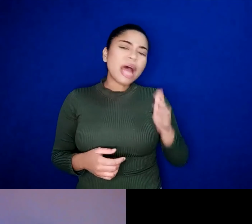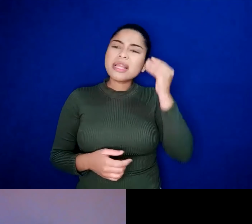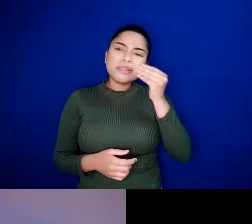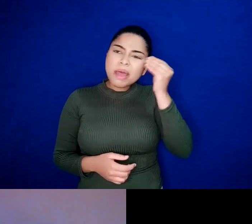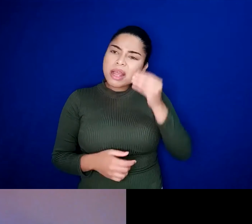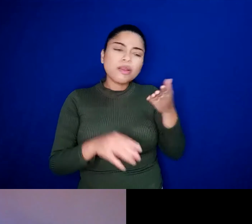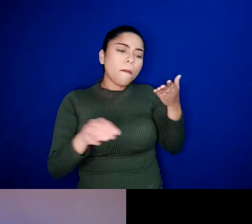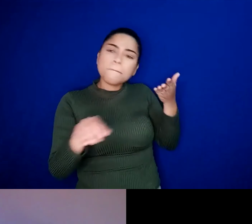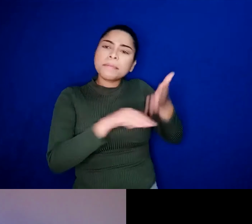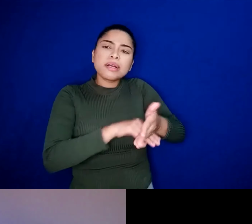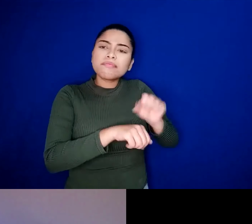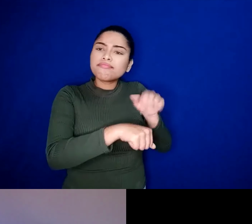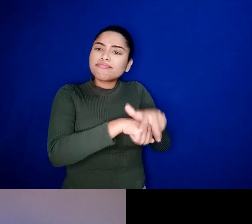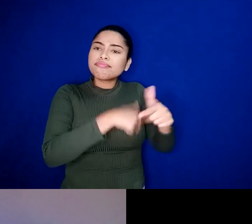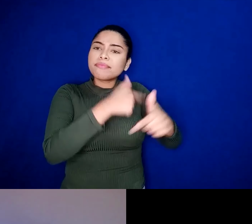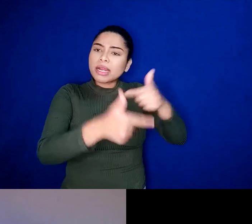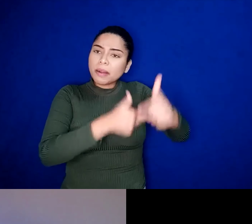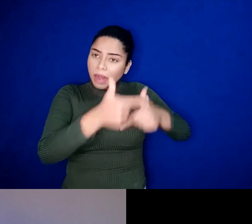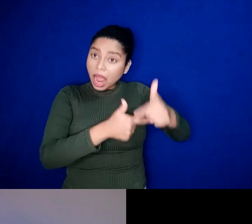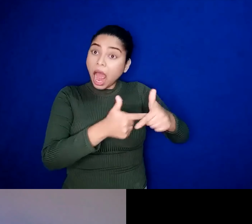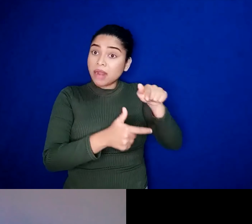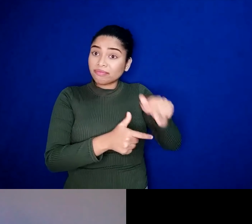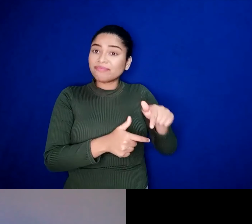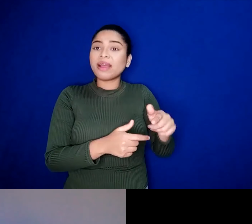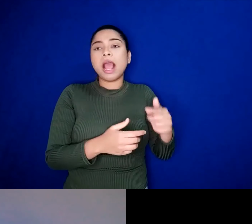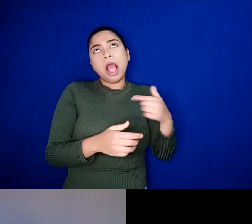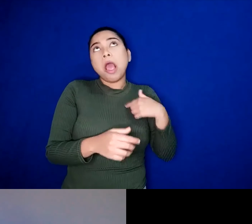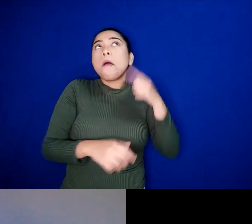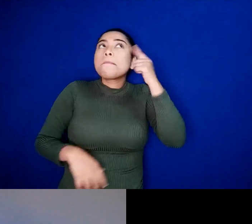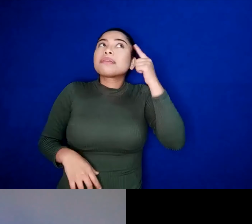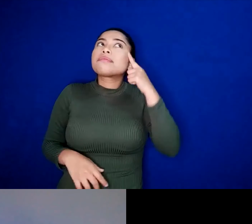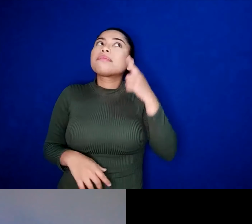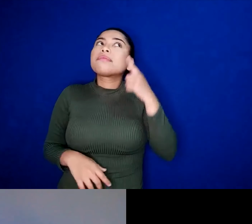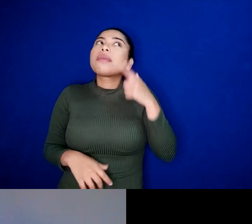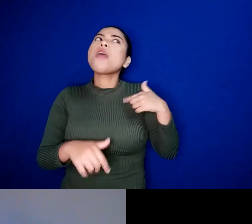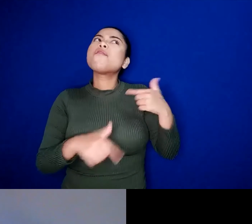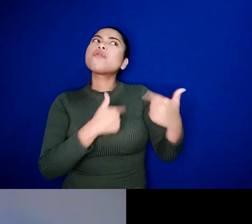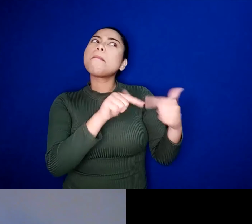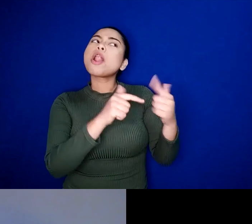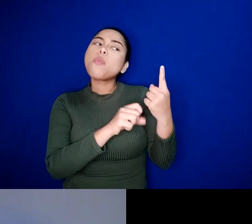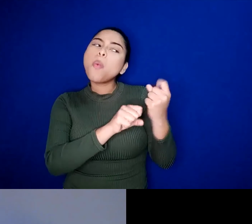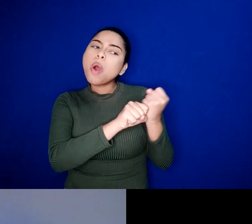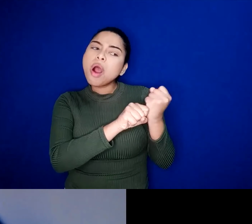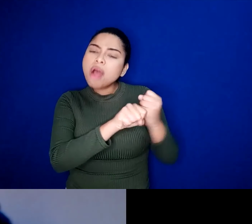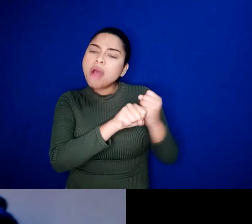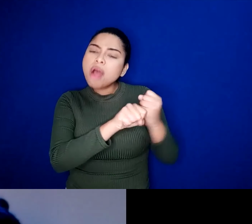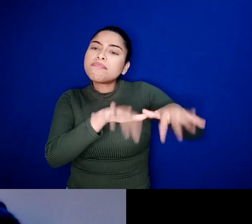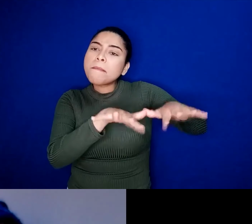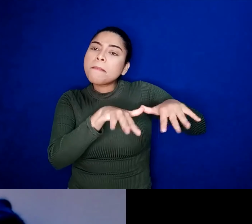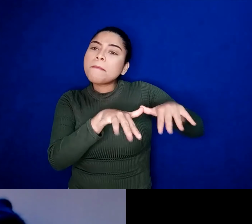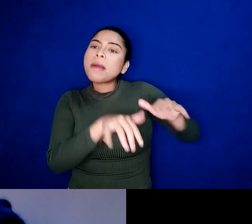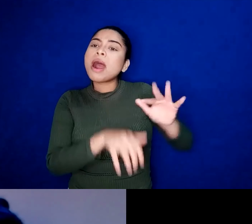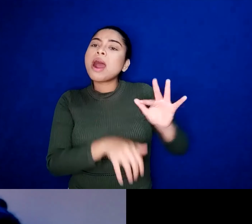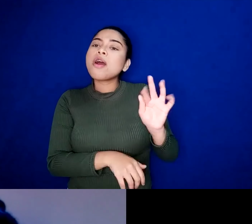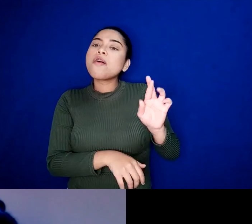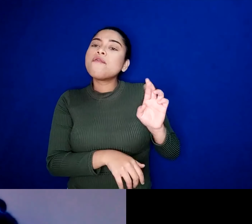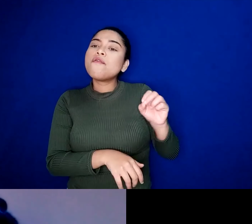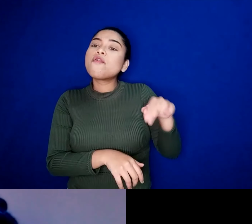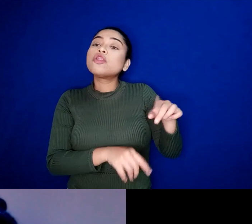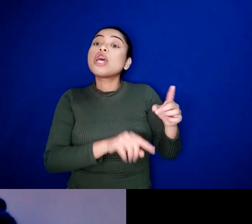Entrei como desenvolvedor front-end at EA me deram que entrar no Unibanco ficou lá um ali no como desenvolvedor front-end e vou partir de design